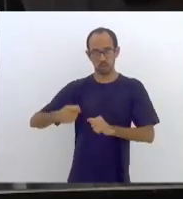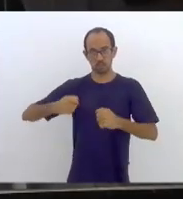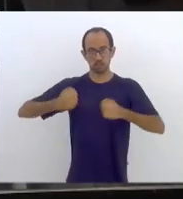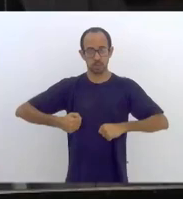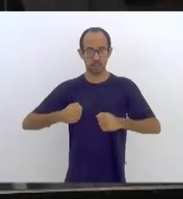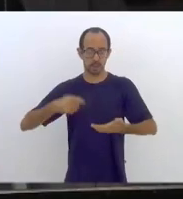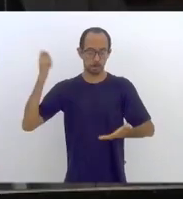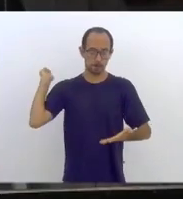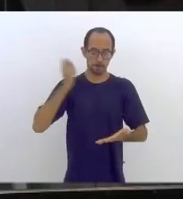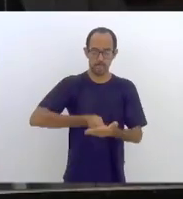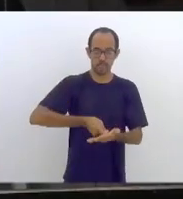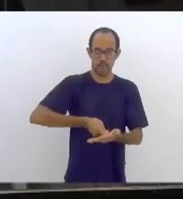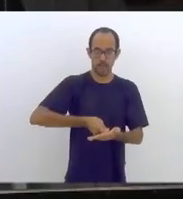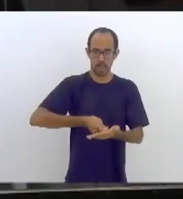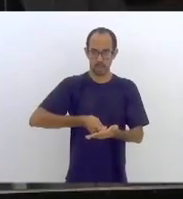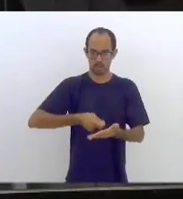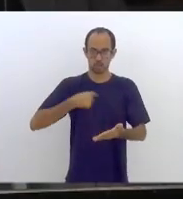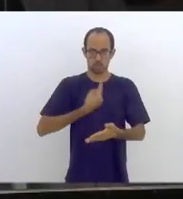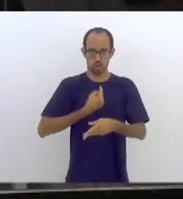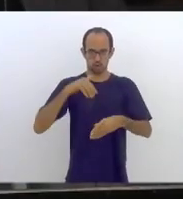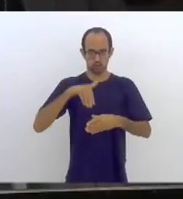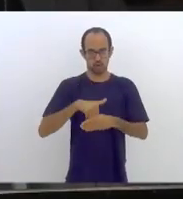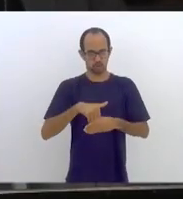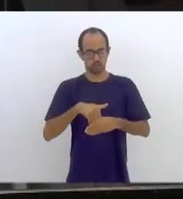ou como a gente vota